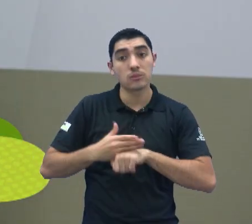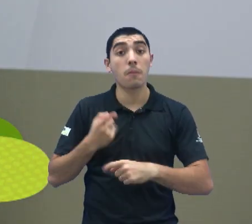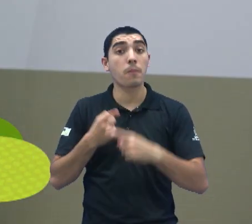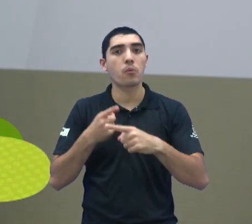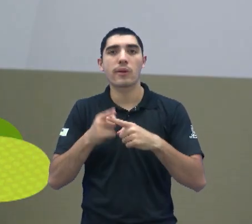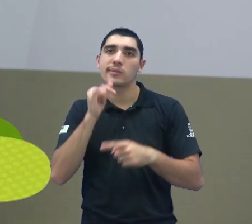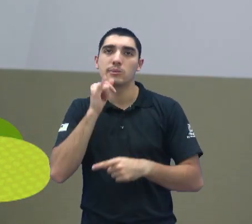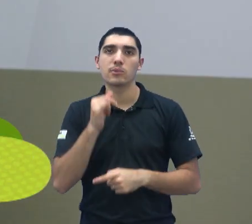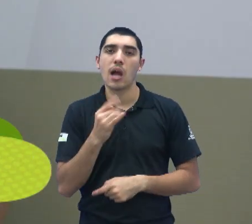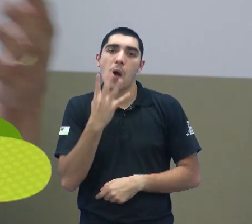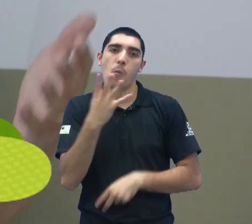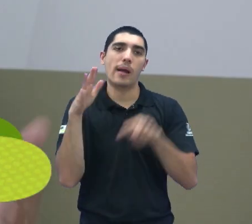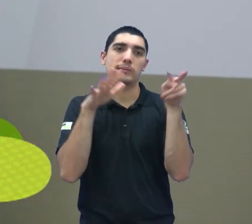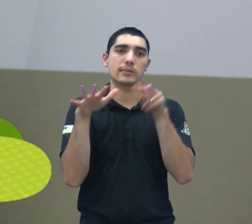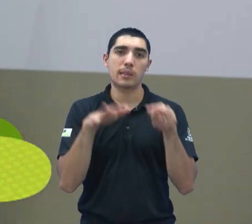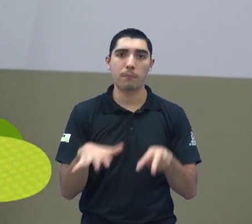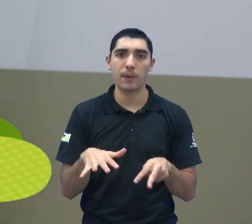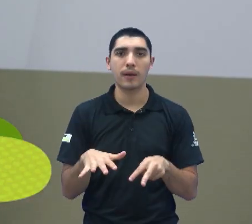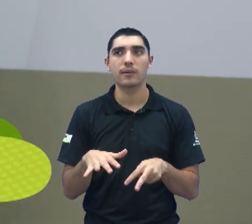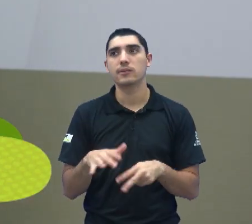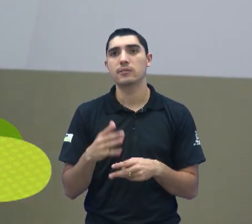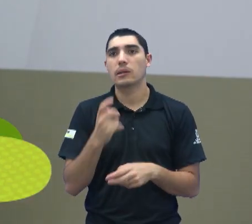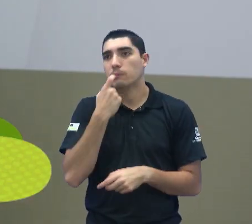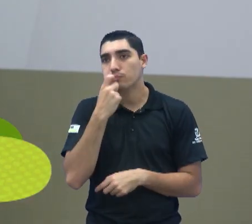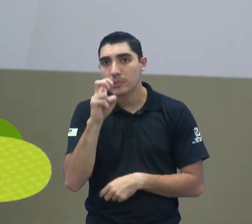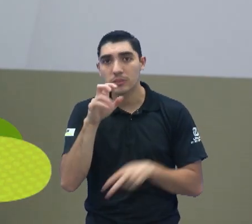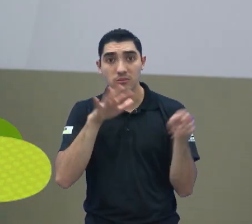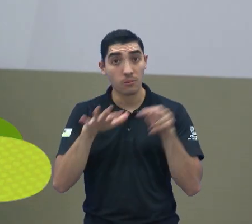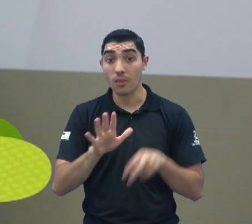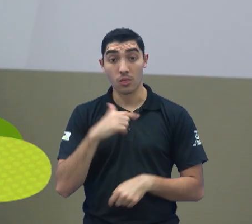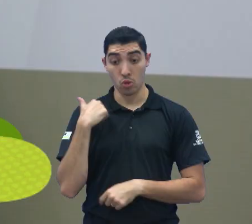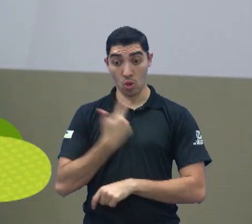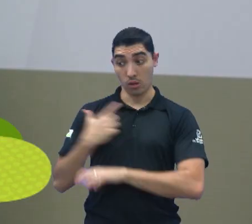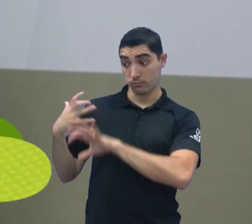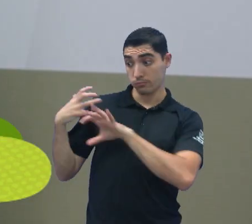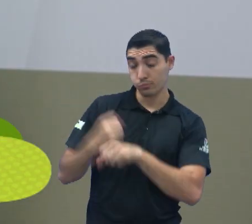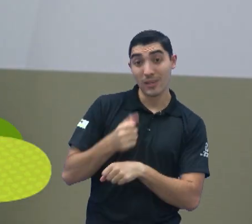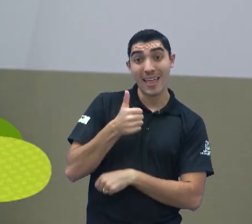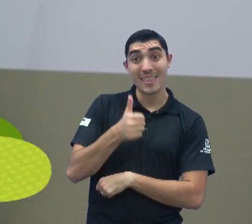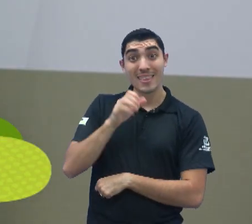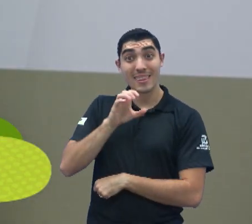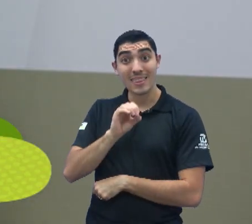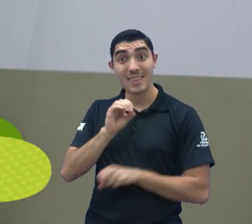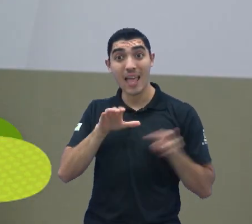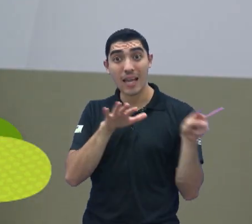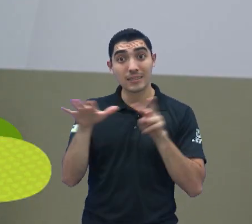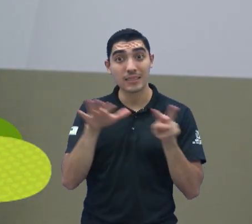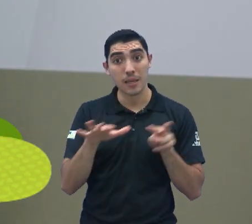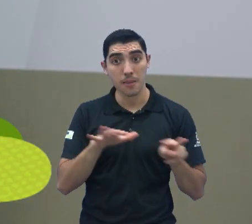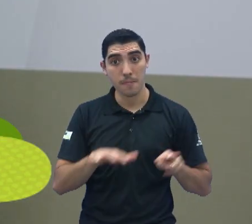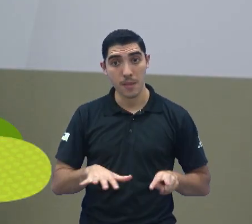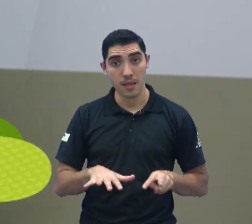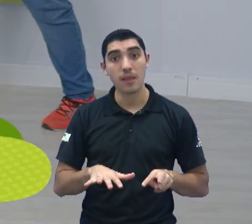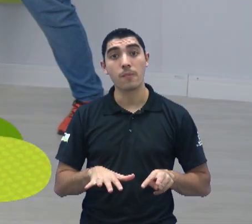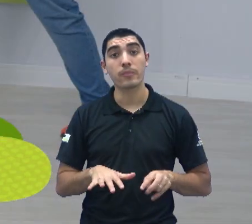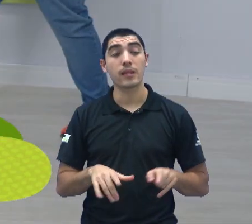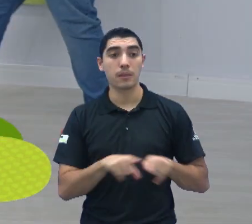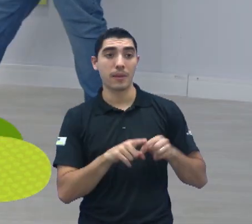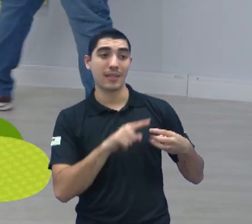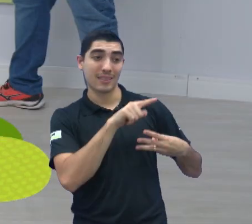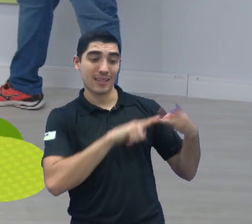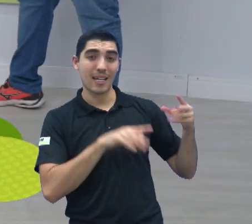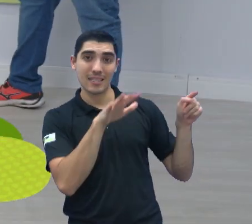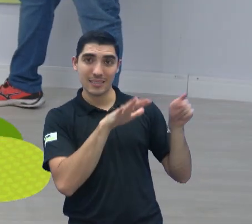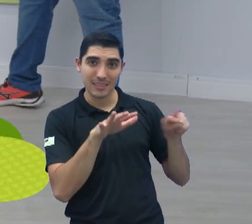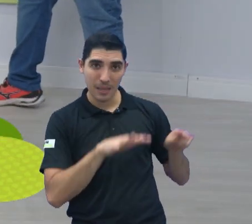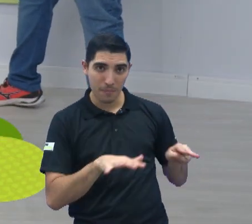semanas para jogar é pouco, 5 semanas, nós tivemos 10 semanas. Dessas 10, as primeiras 3 foram na areia. Poxa, se der errado, você não vai me falar aqui que não